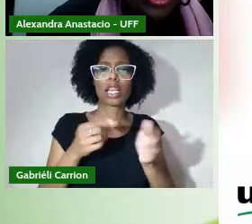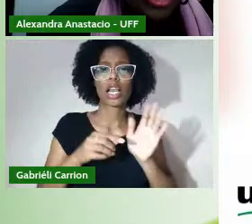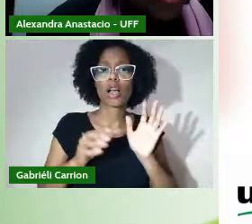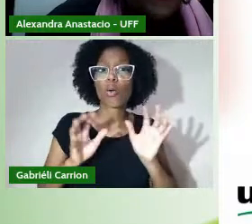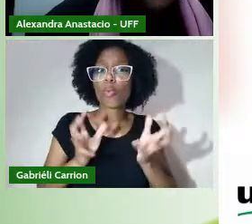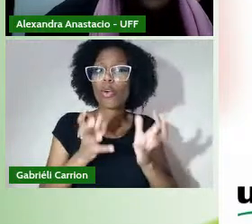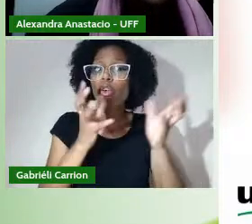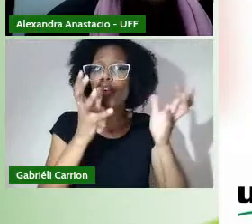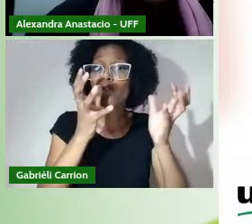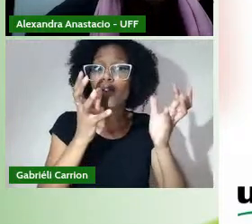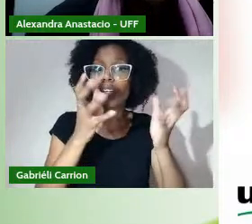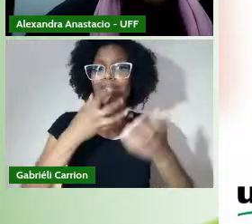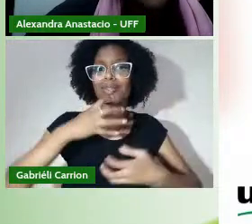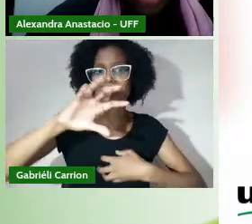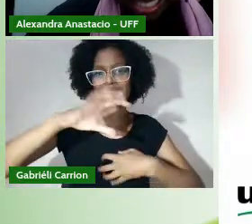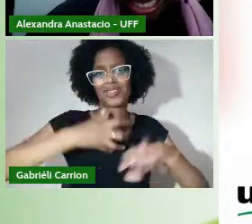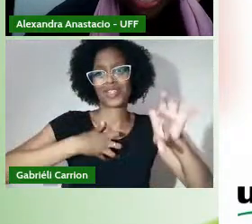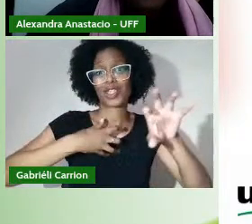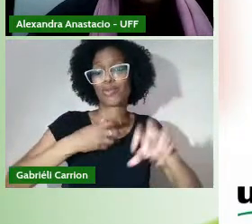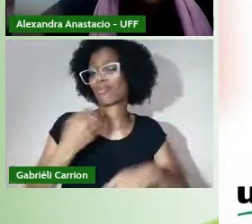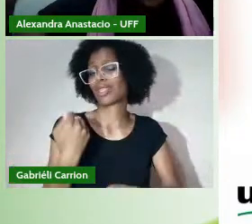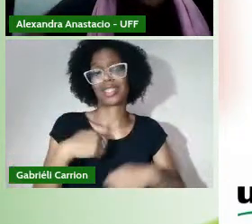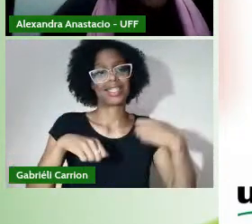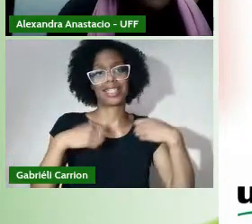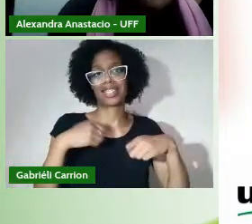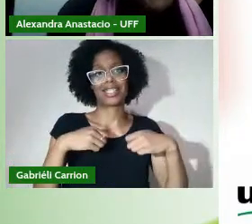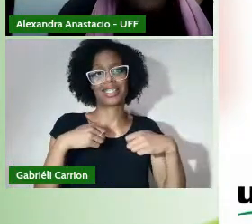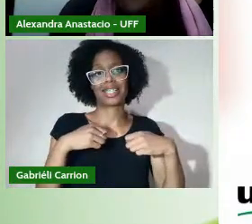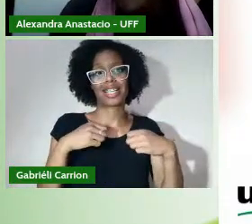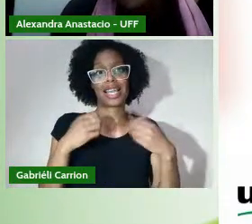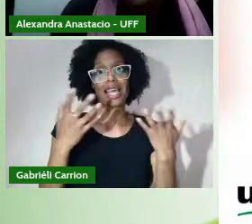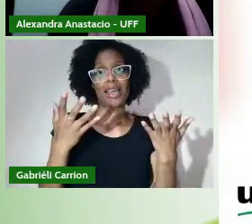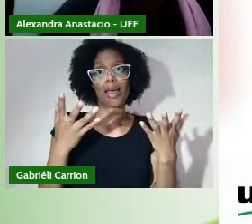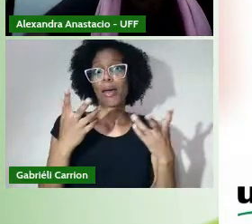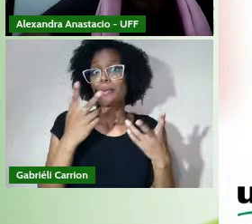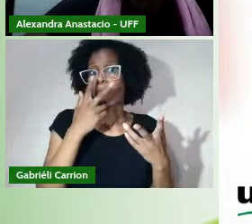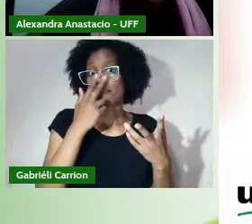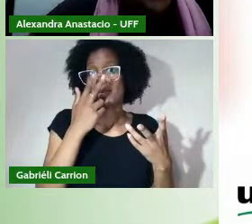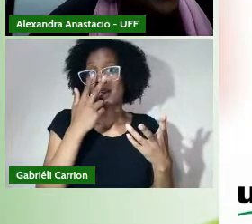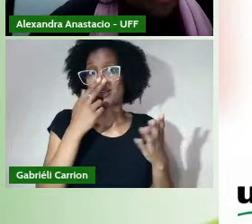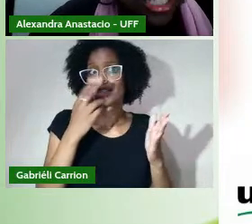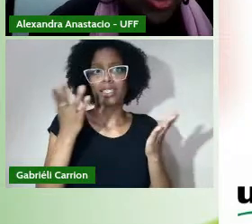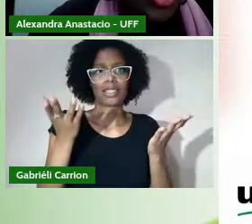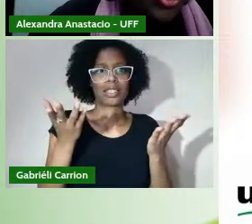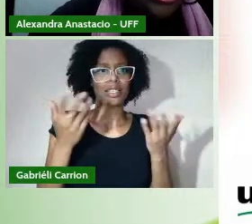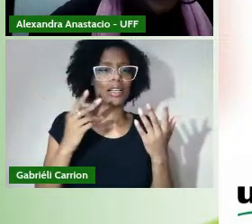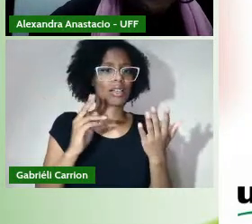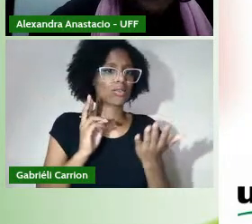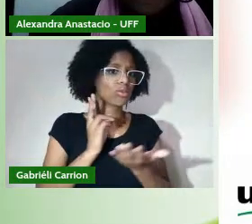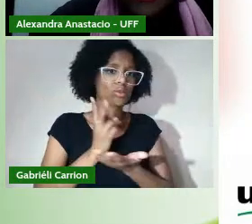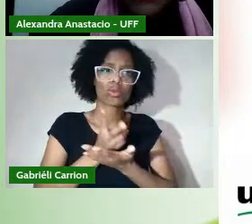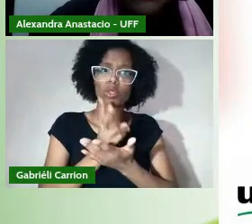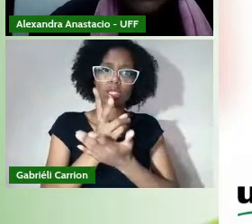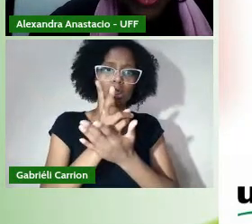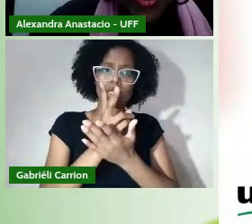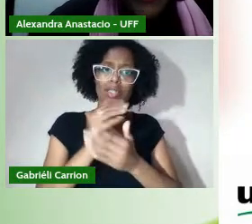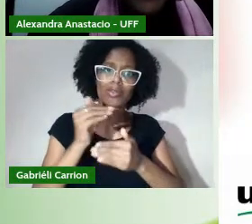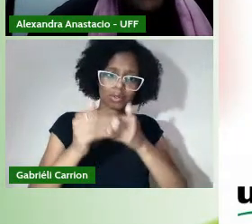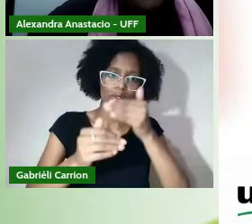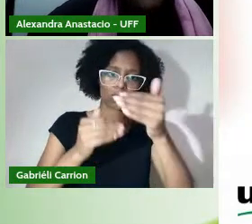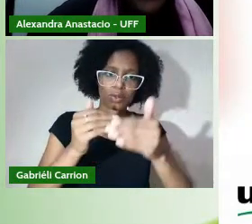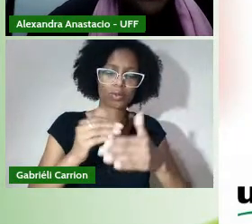promovendo a empatia. Que, por enquanto, é um conceito um pouco etéreo que vai se consolidando ao longo da